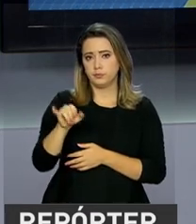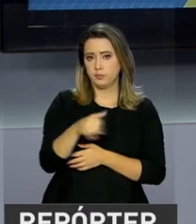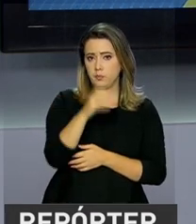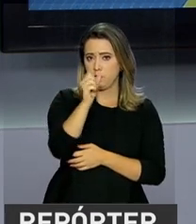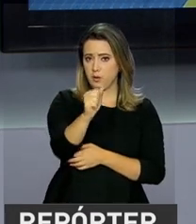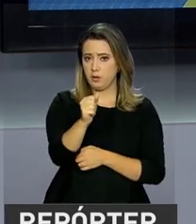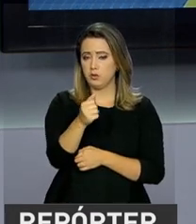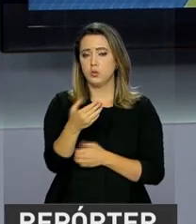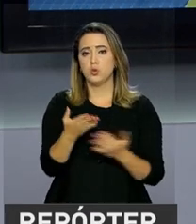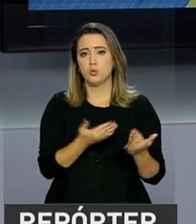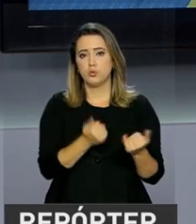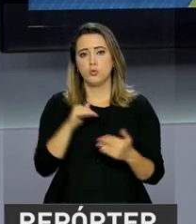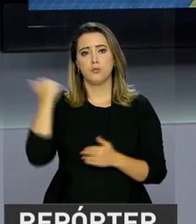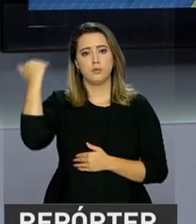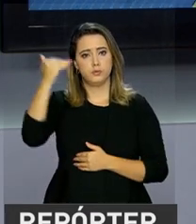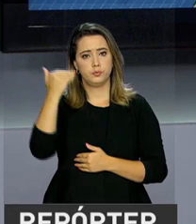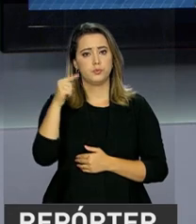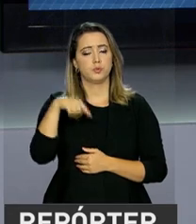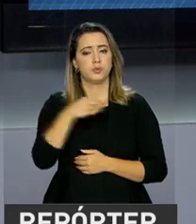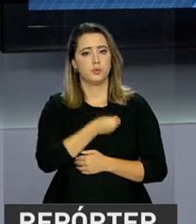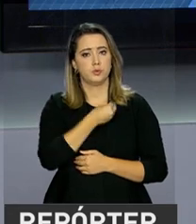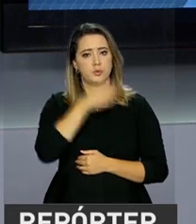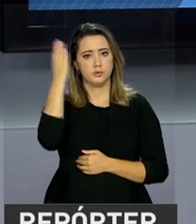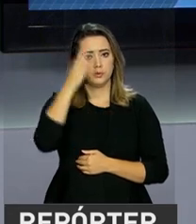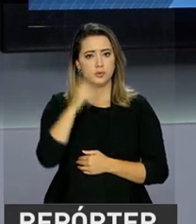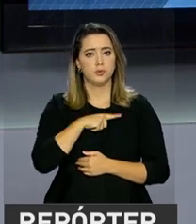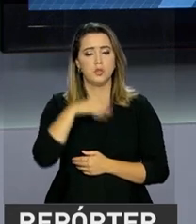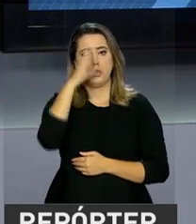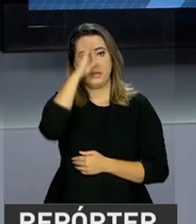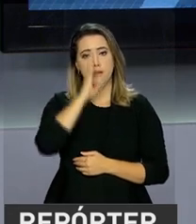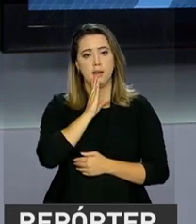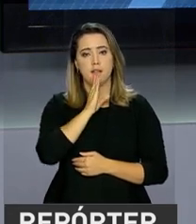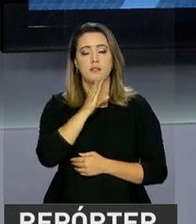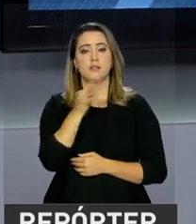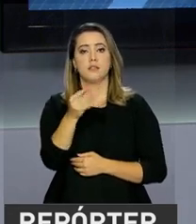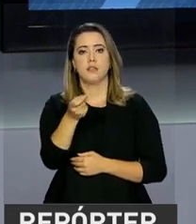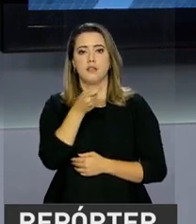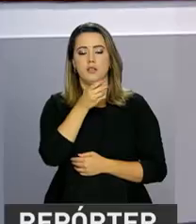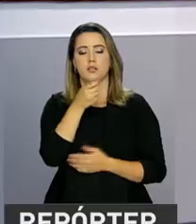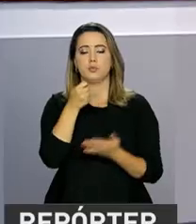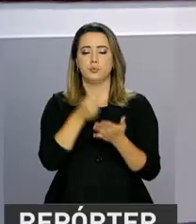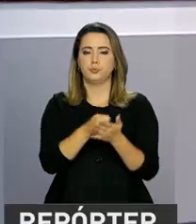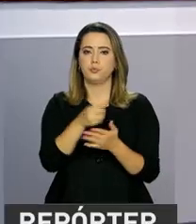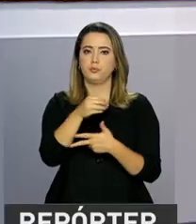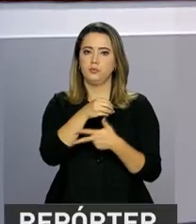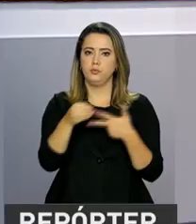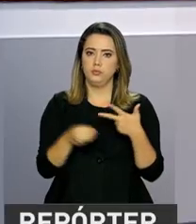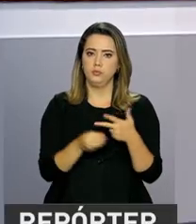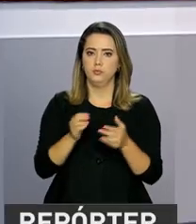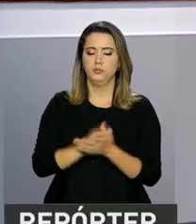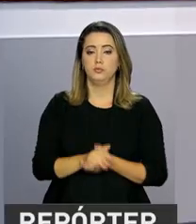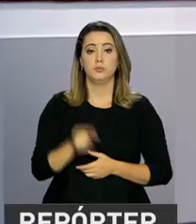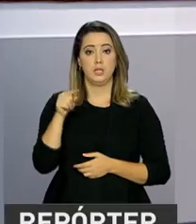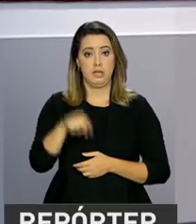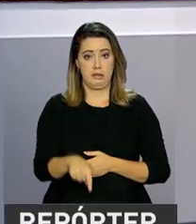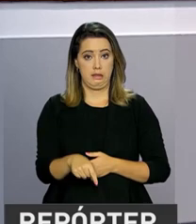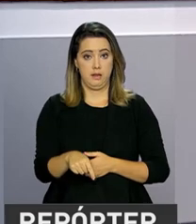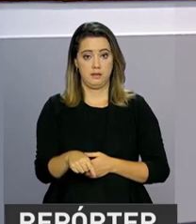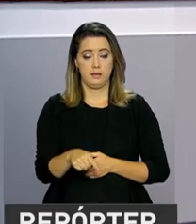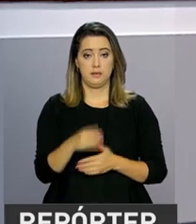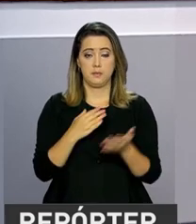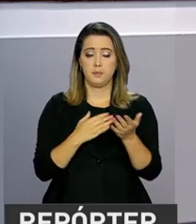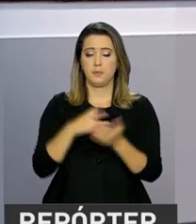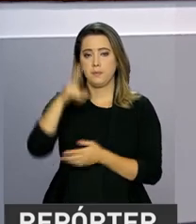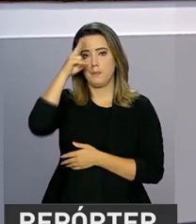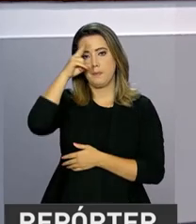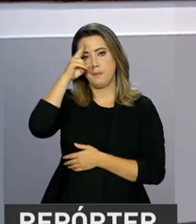e adultos para residentes no brasil vão ter isenção da taxa do enem a partir desta segunda feira os alunos que vão